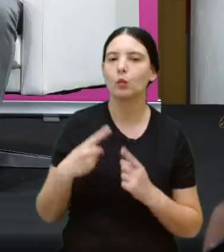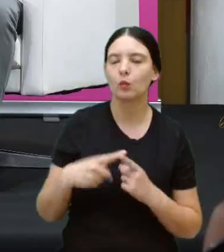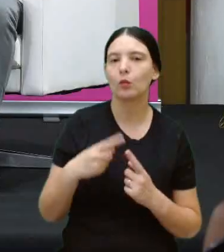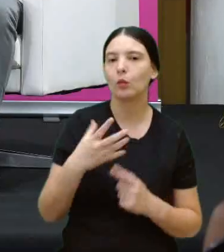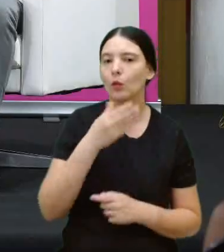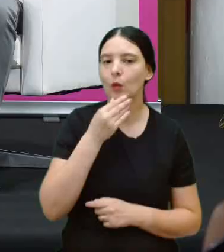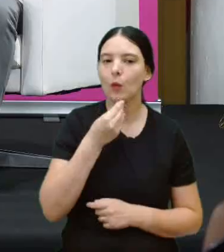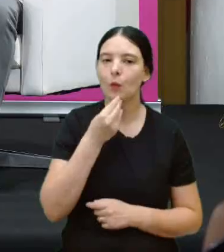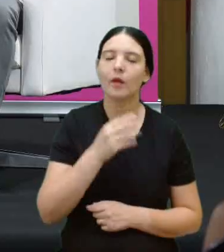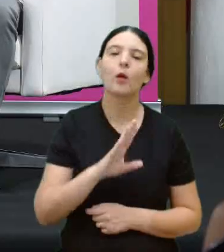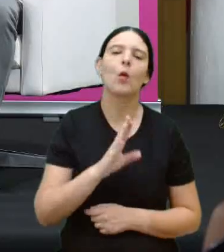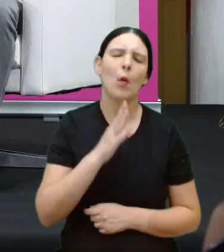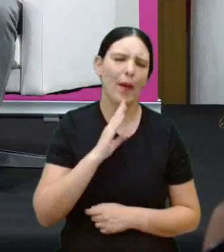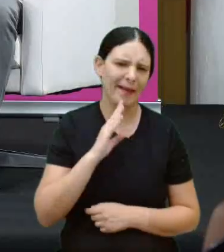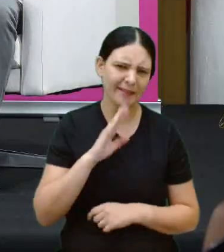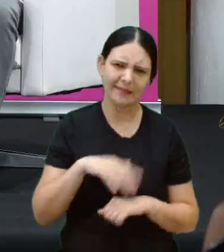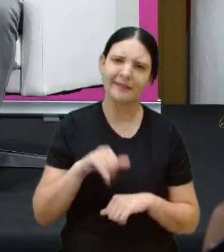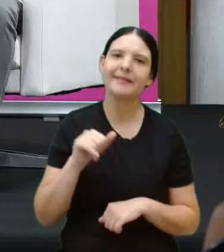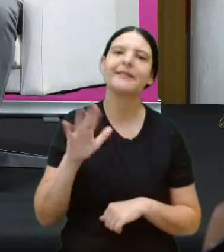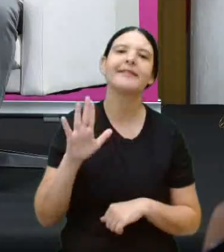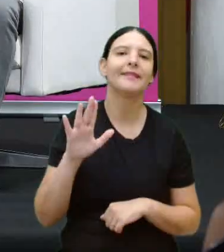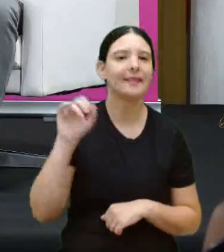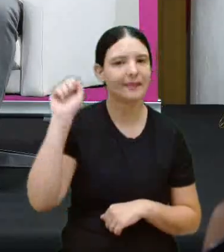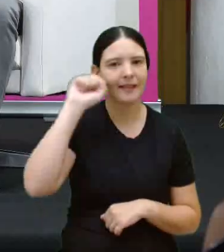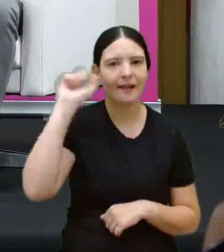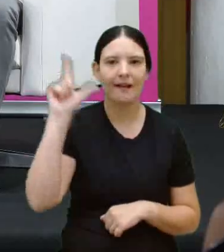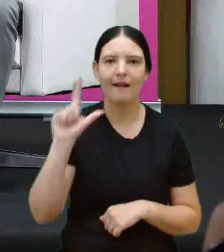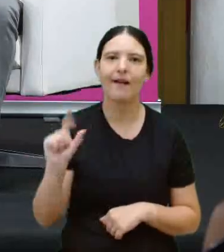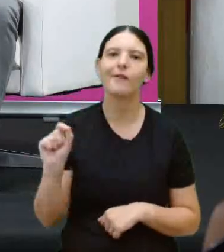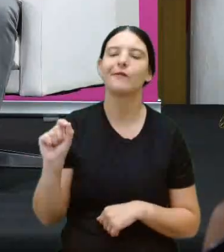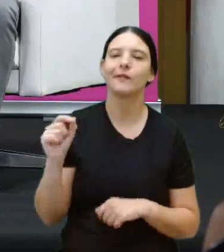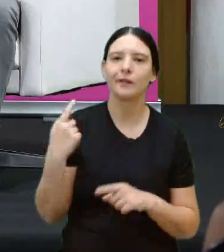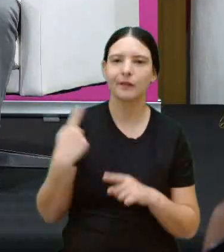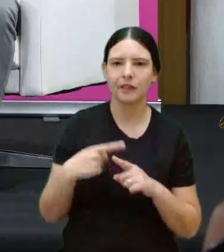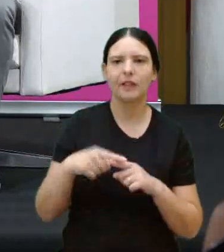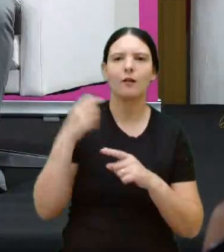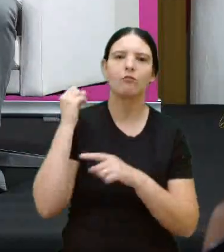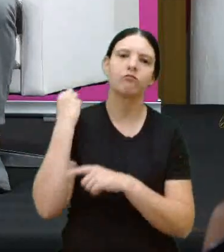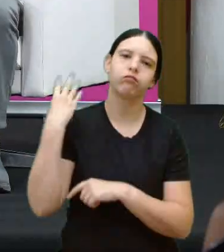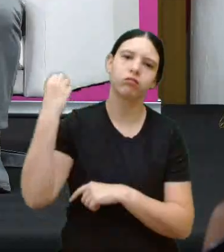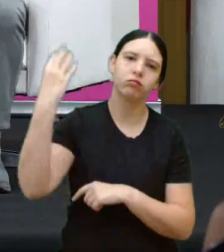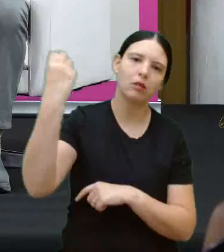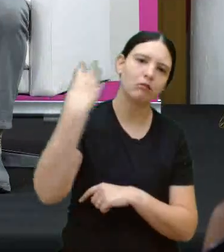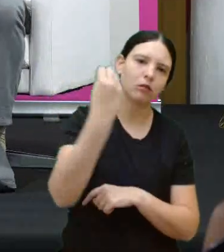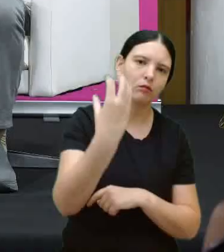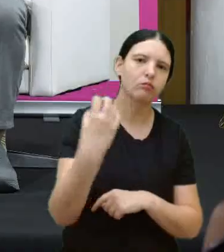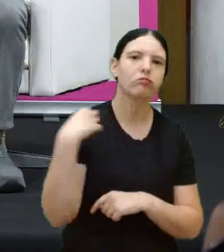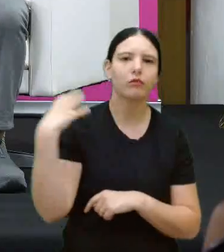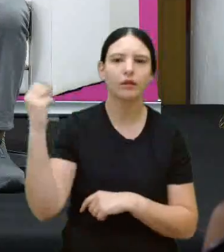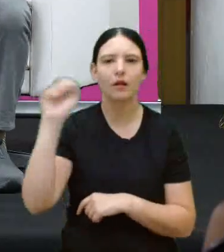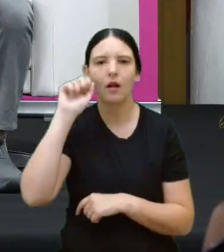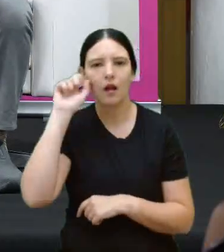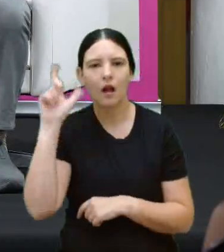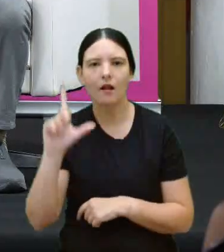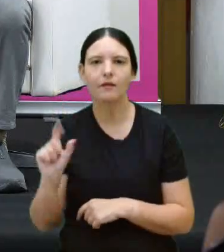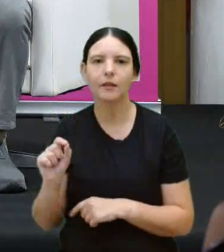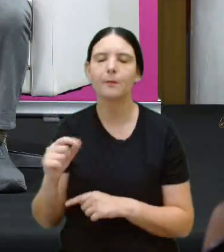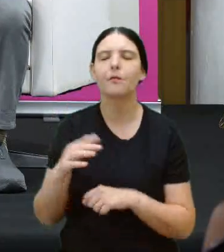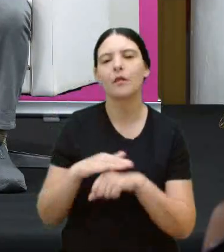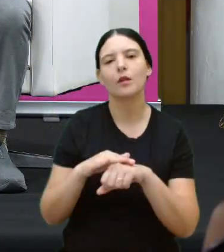conhece o continente africano, que viveu, morou, viajou em muitos lugares da África. E nas conversas que eu tive com